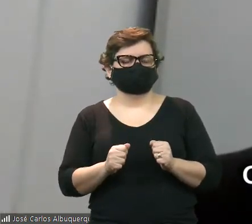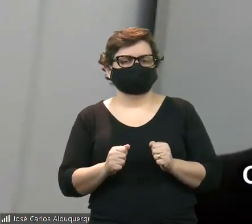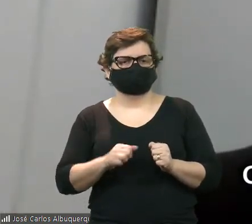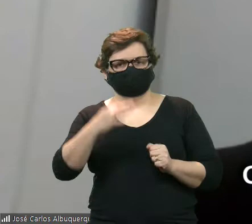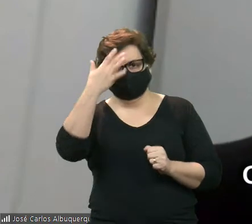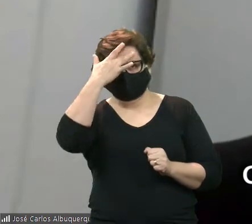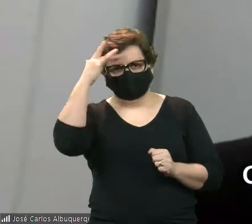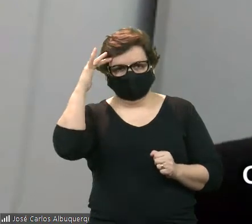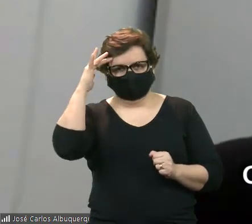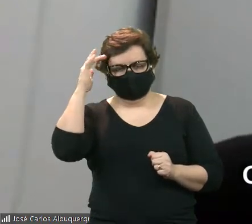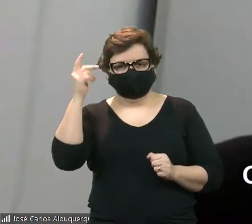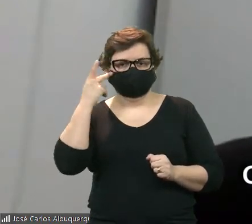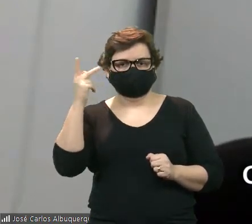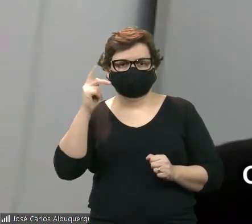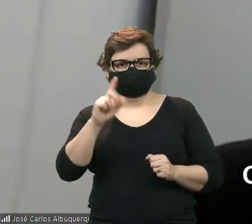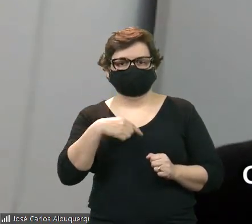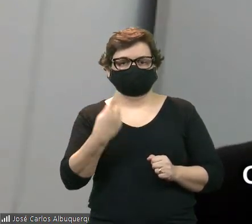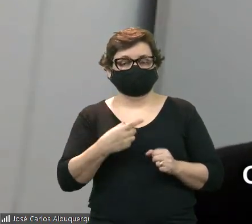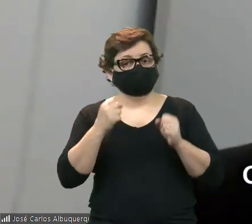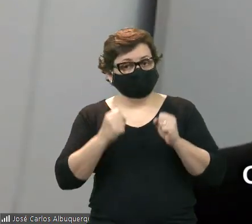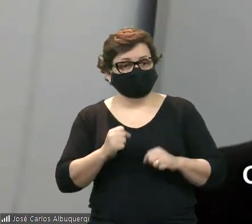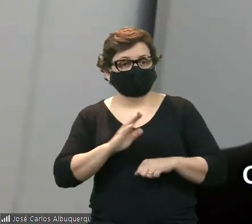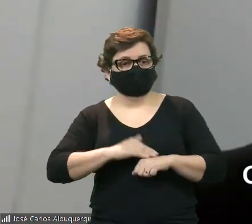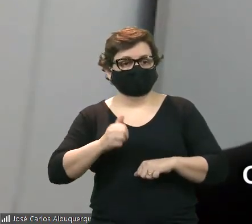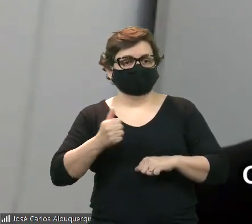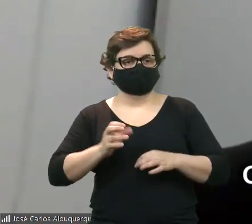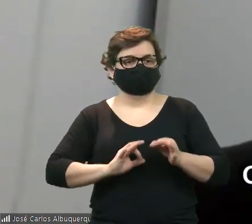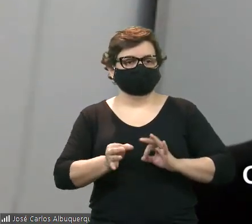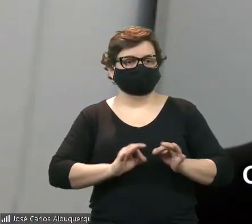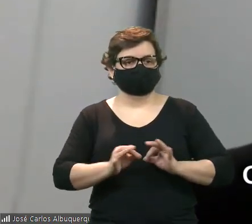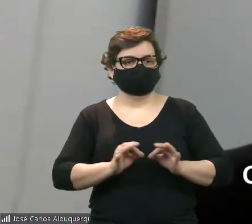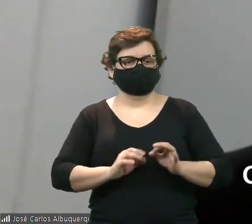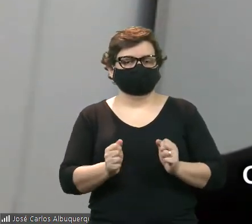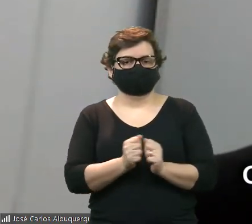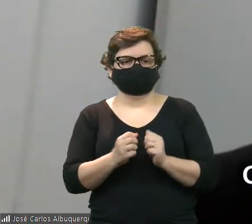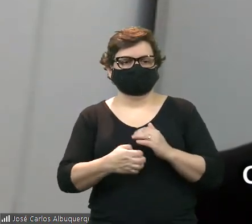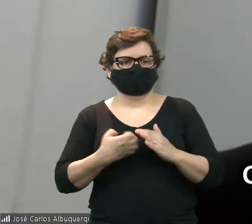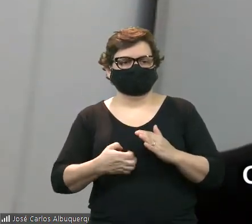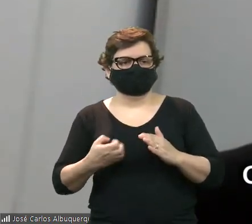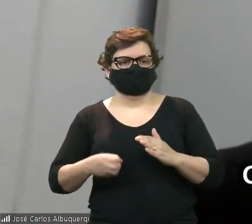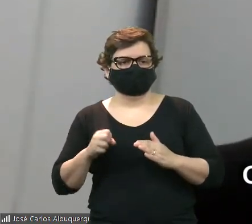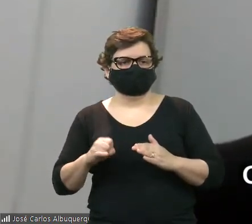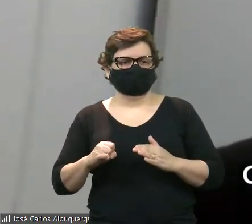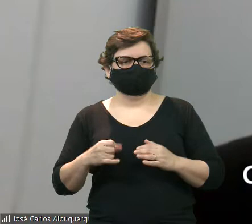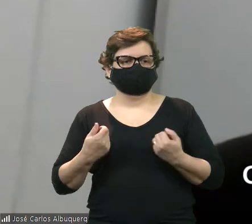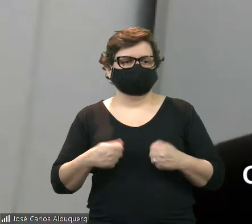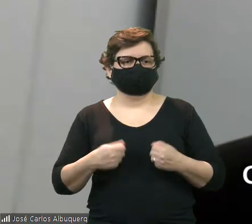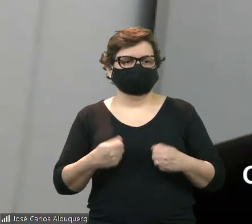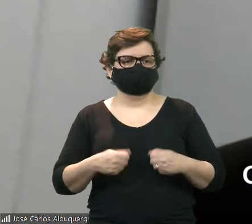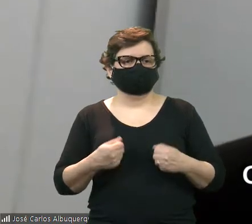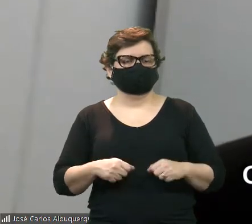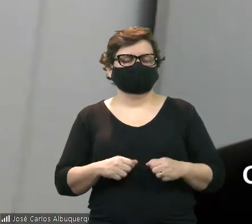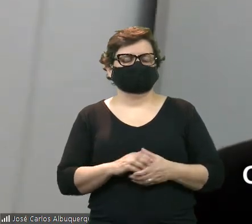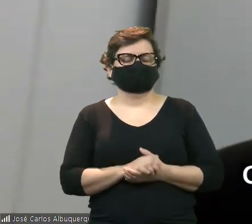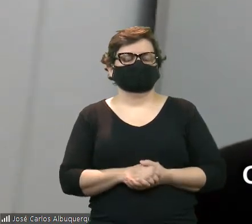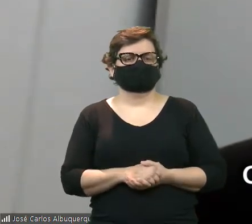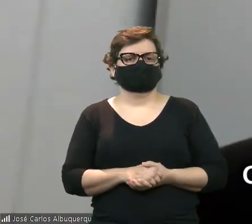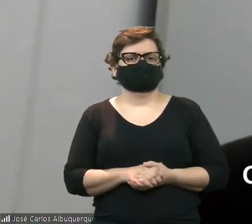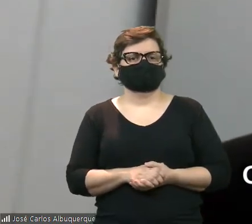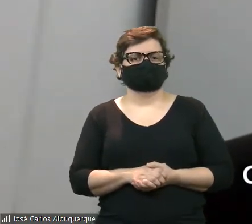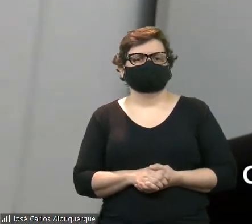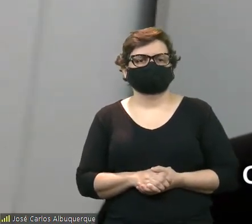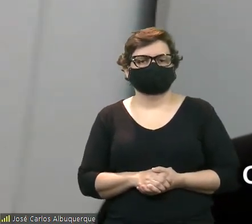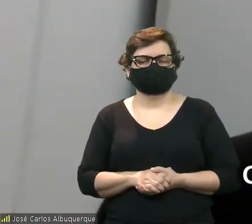gente possa melhorar até o projeto, se for o caso, com emendas, né, que aí pode ser aberto aí um prazo de emenda para